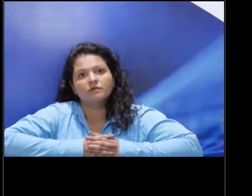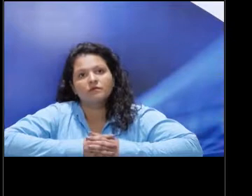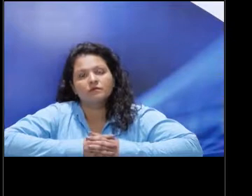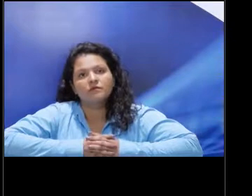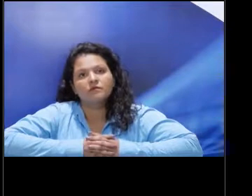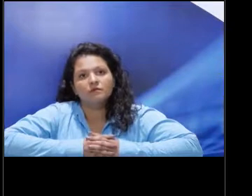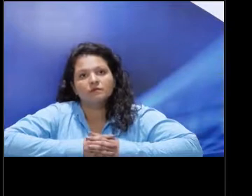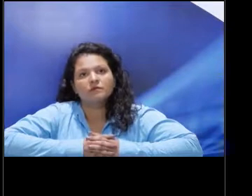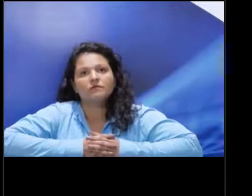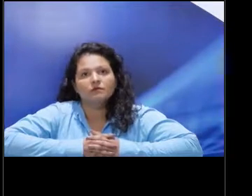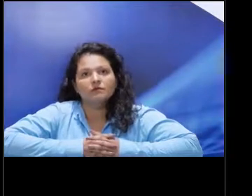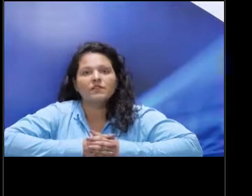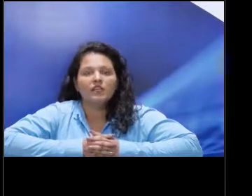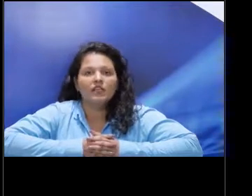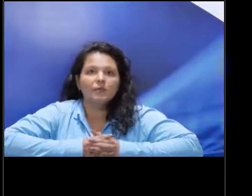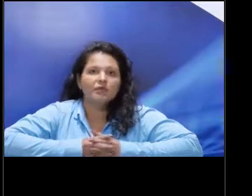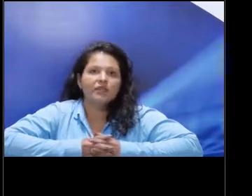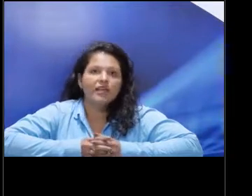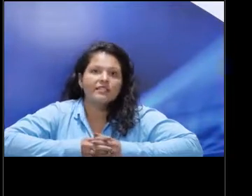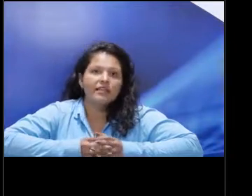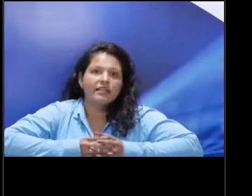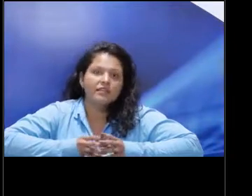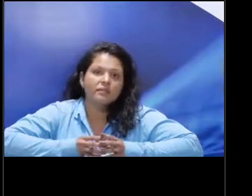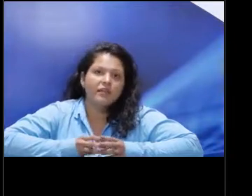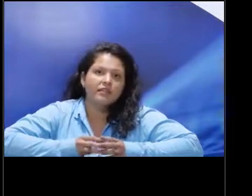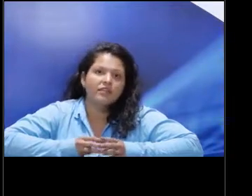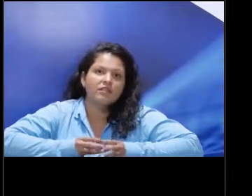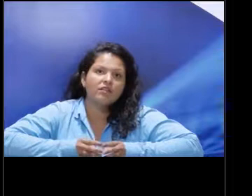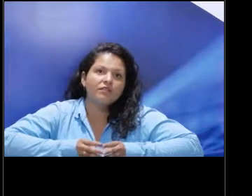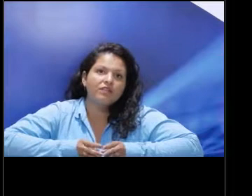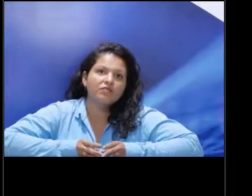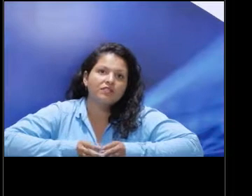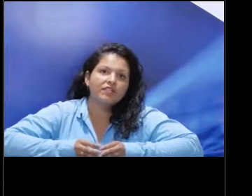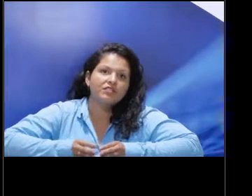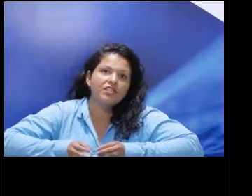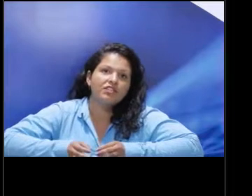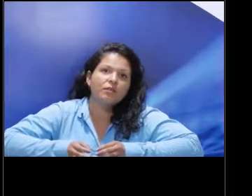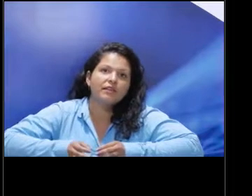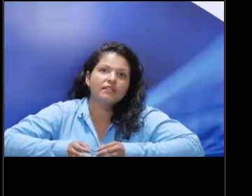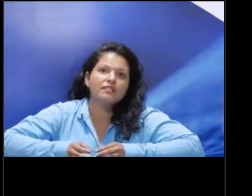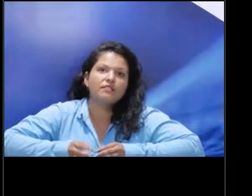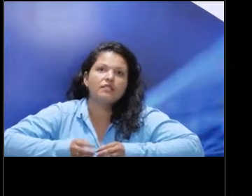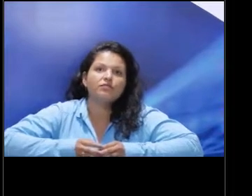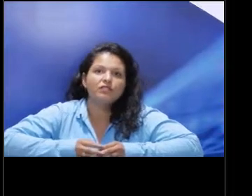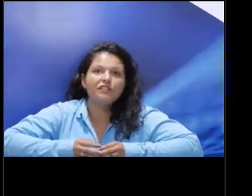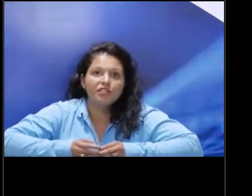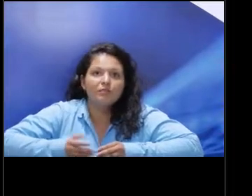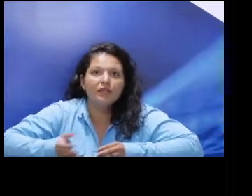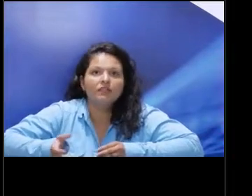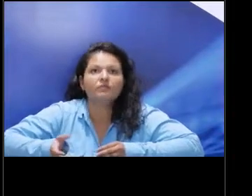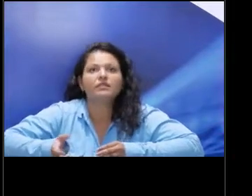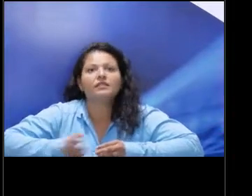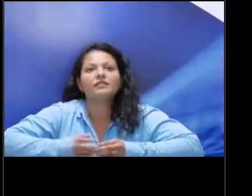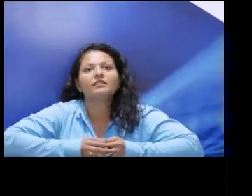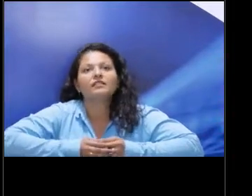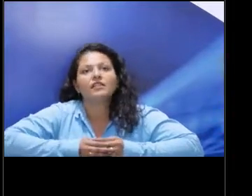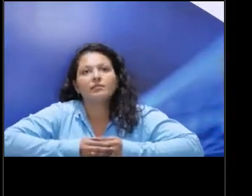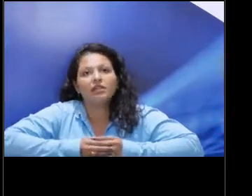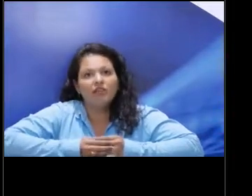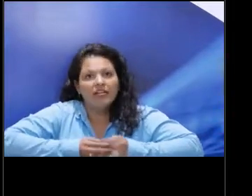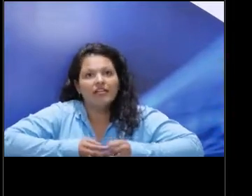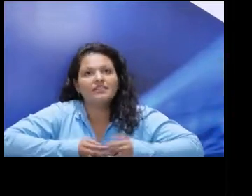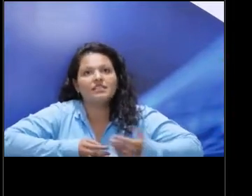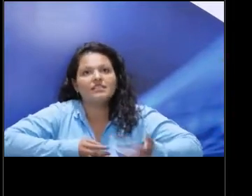né? Então, Até acho que porque essa essas perdas é o que vai ajudar a gente a tomar decisão de investimento, né?